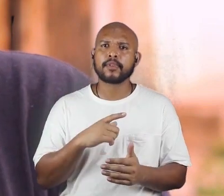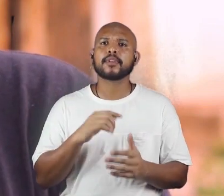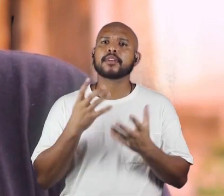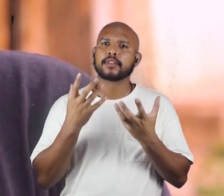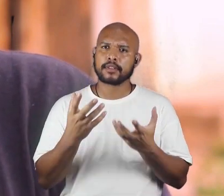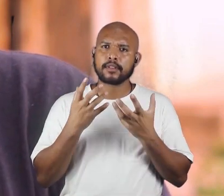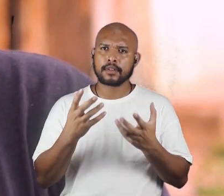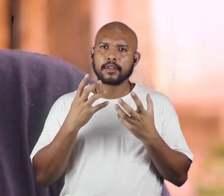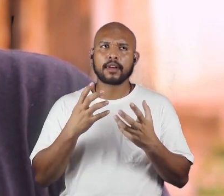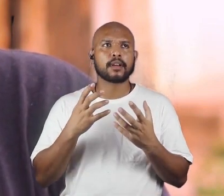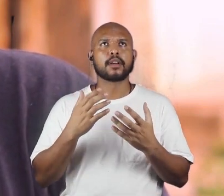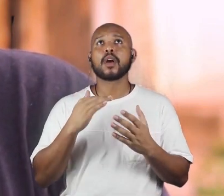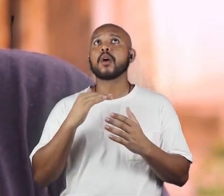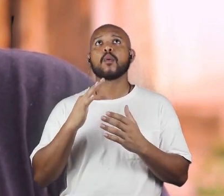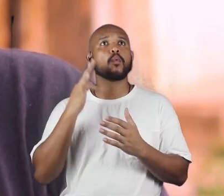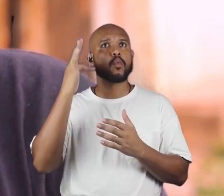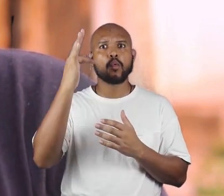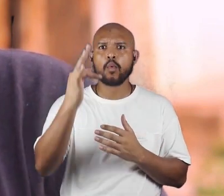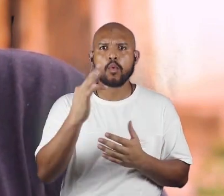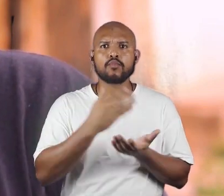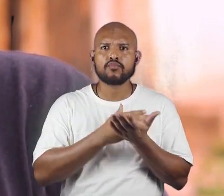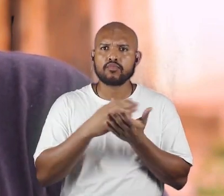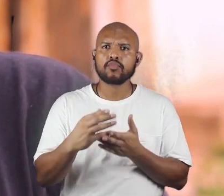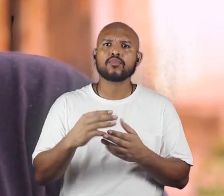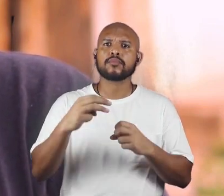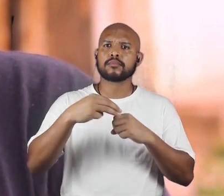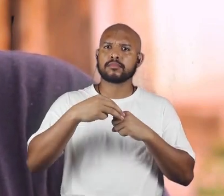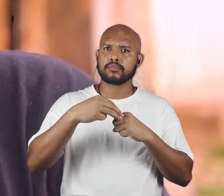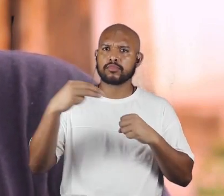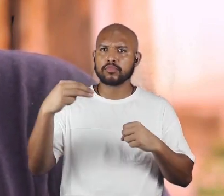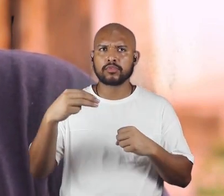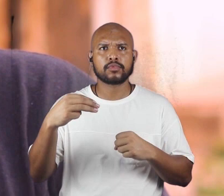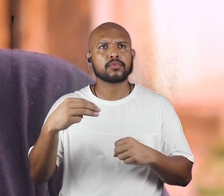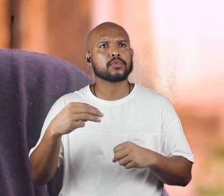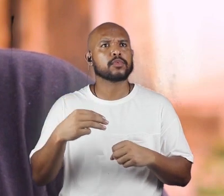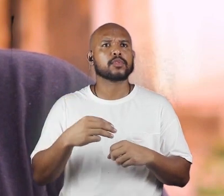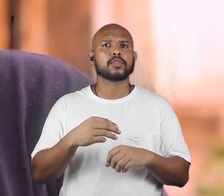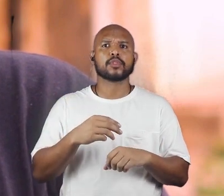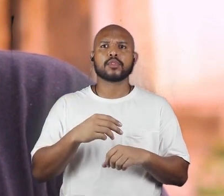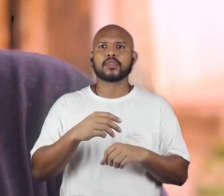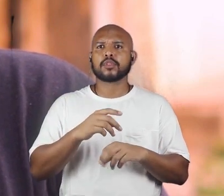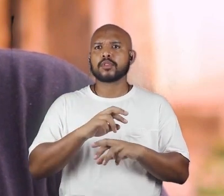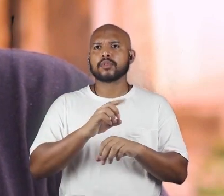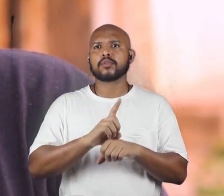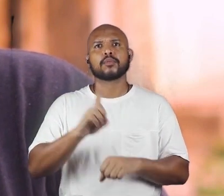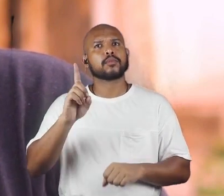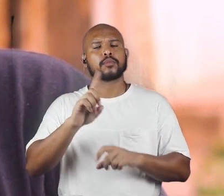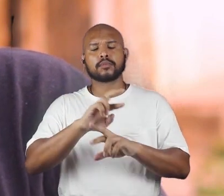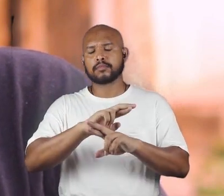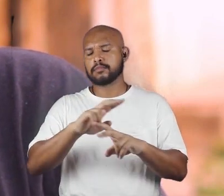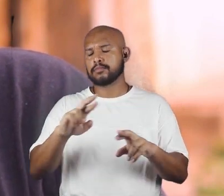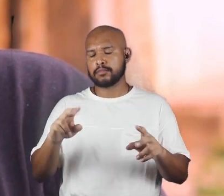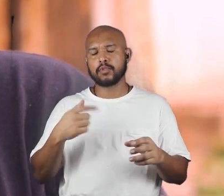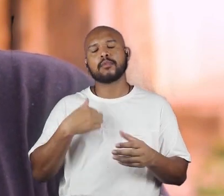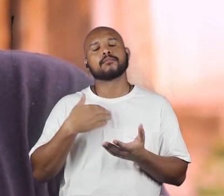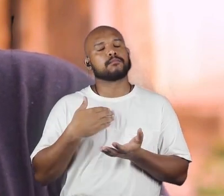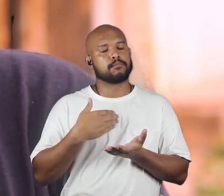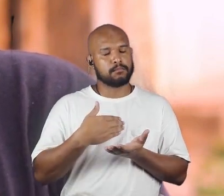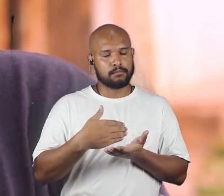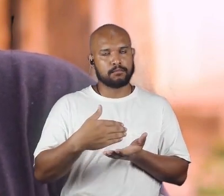né? O meu pensamento é ir mais à frente ainda. Enquanto eu puder, enquanto eu estiver com